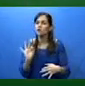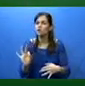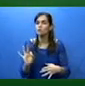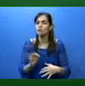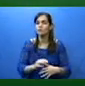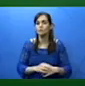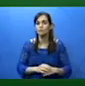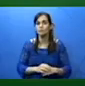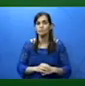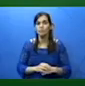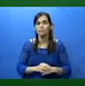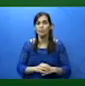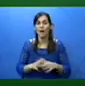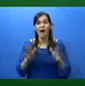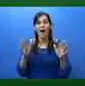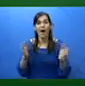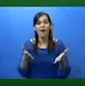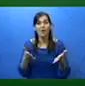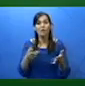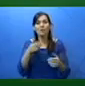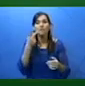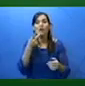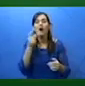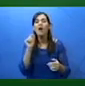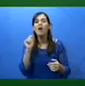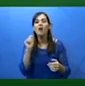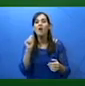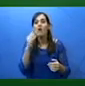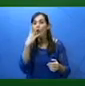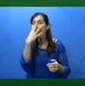E agora nós vamos falar do lobo-guará.